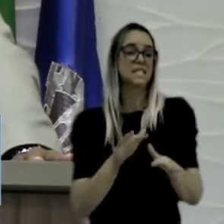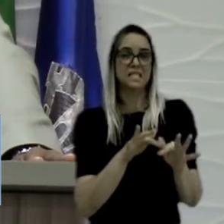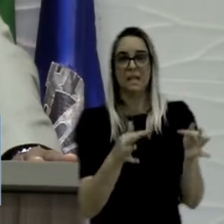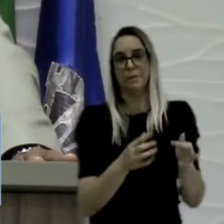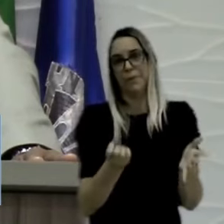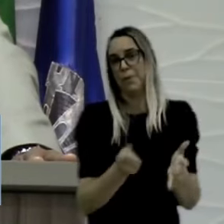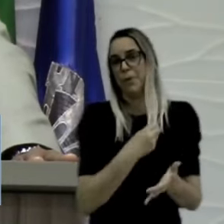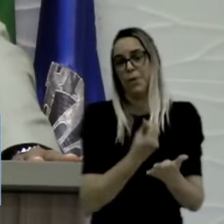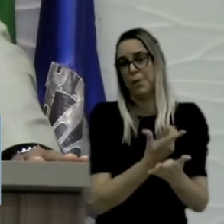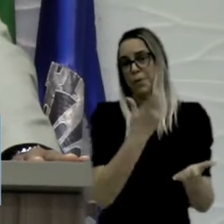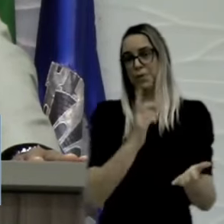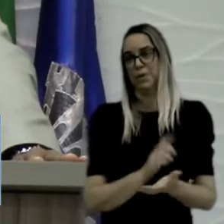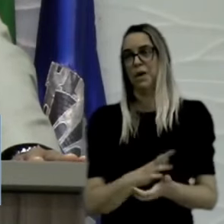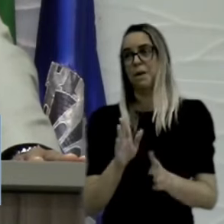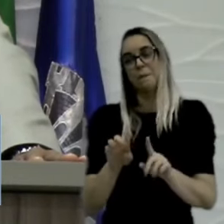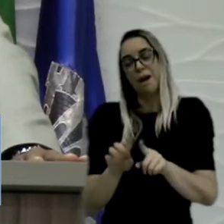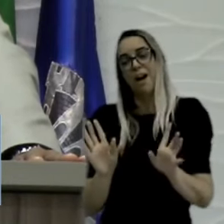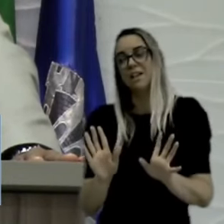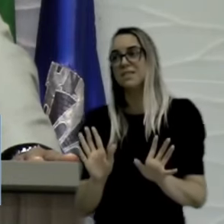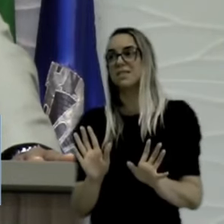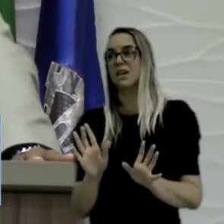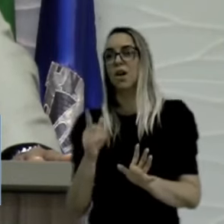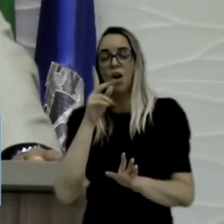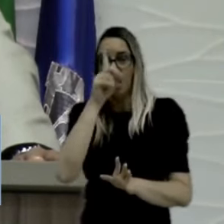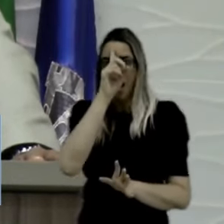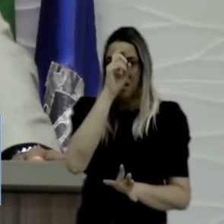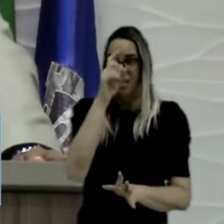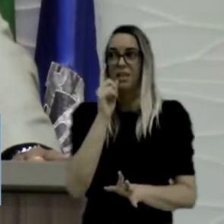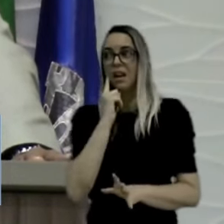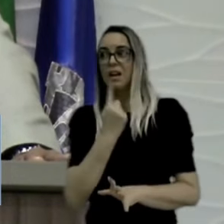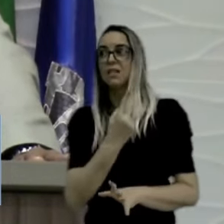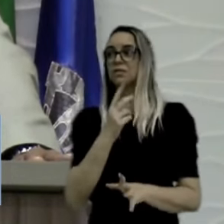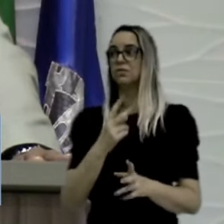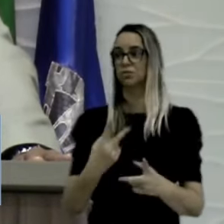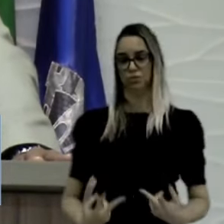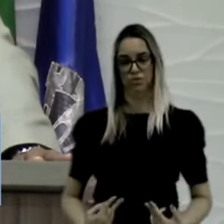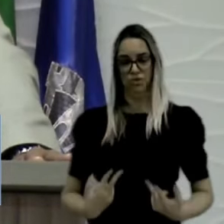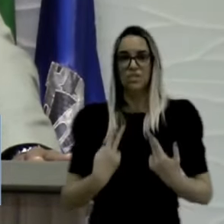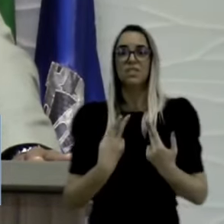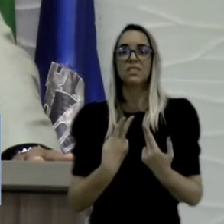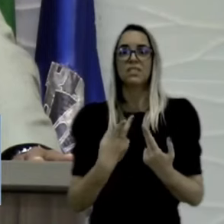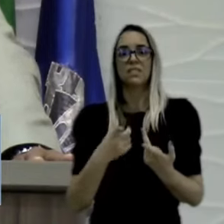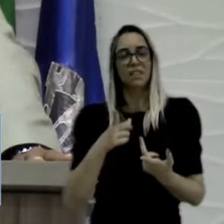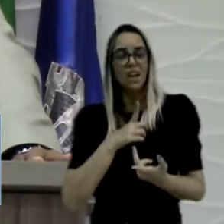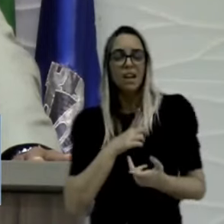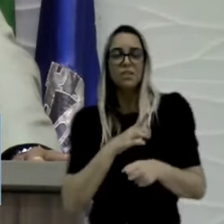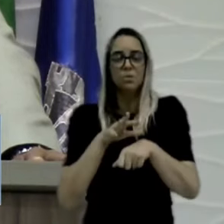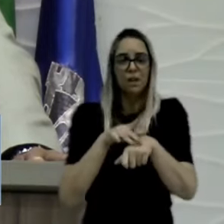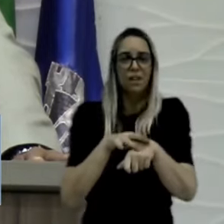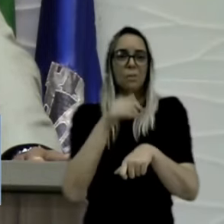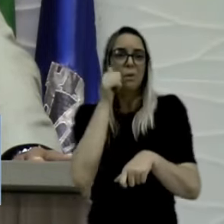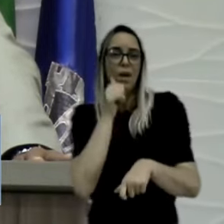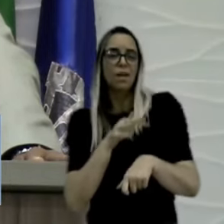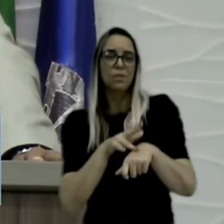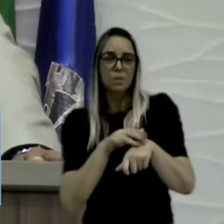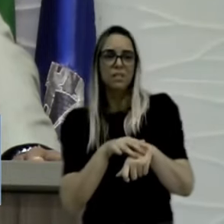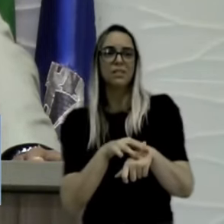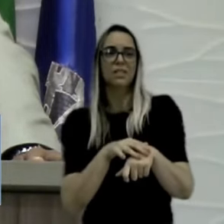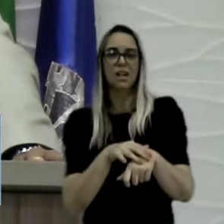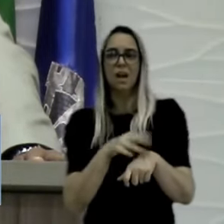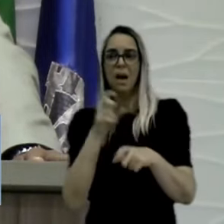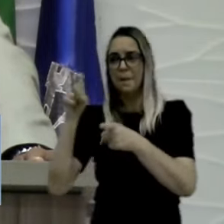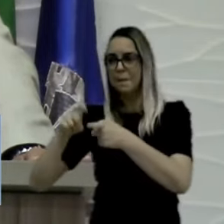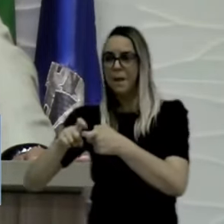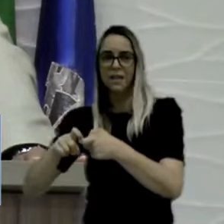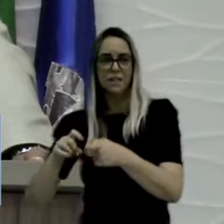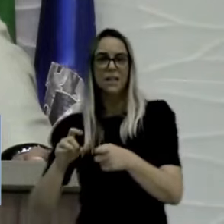ser feito, precisa, mas primeiro vamos logo realizar os hospitais, fazer a cirurgia. Como é que a pessoa tem essa doença? Tá, a médica diz, estou pronta para fazer,